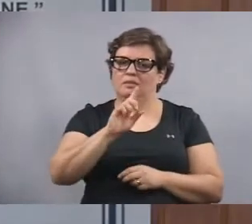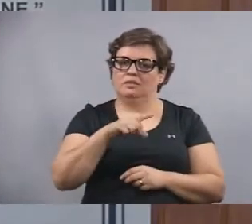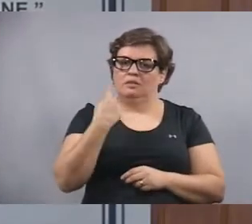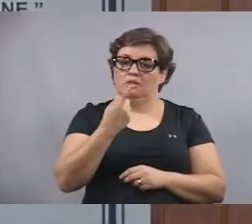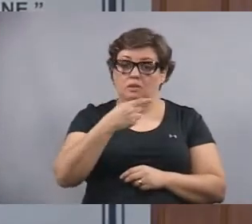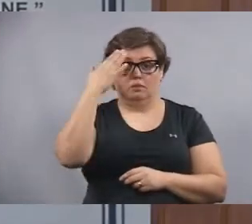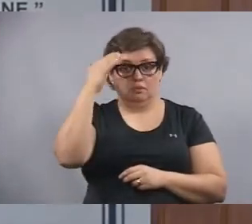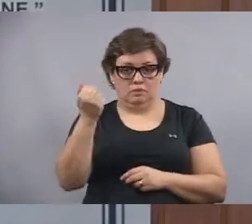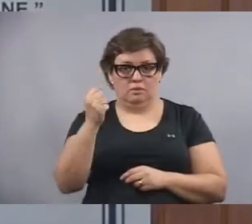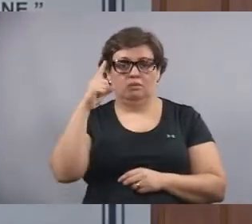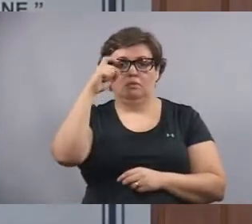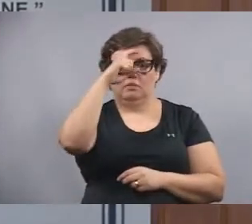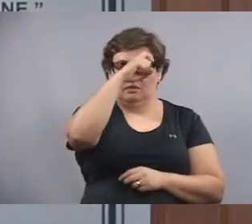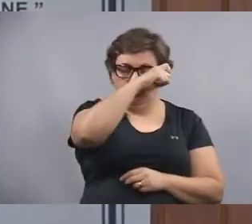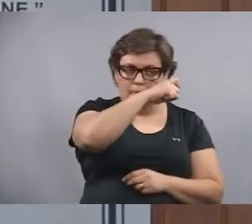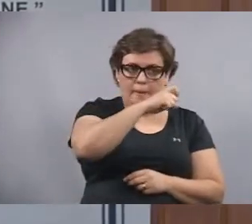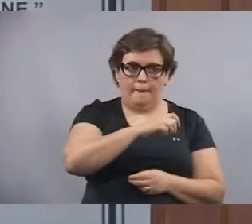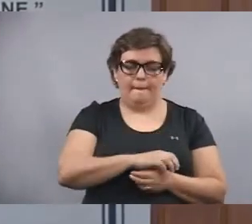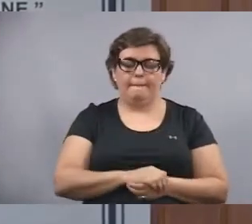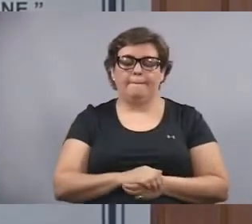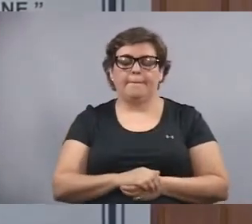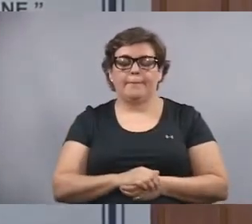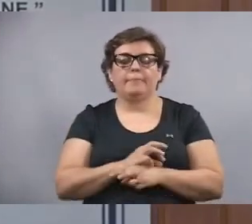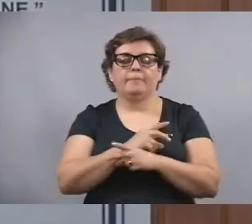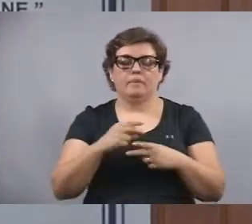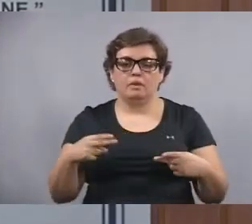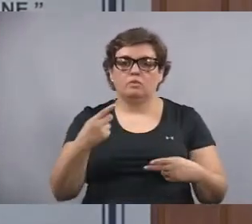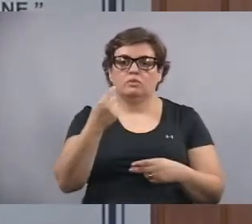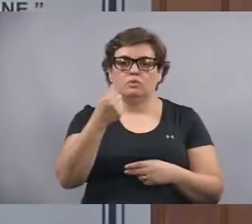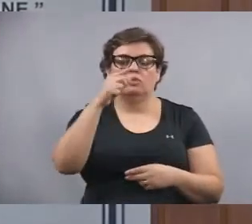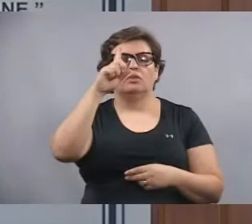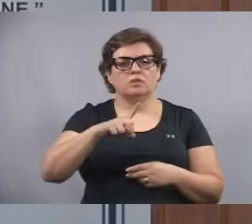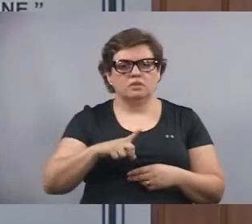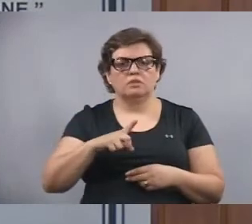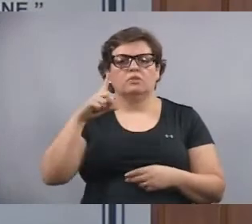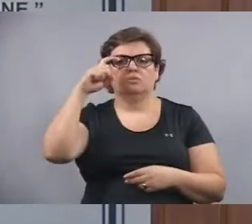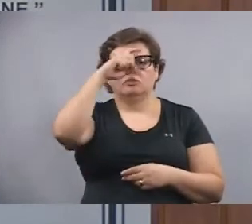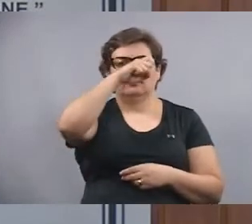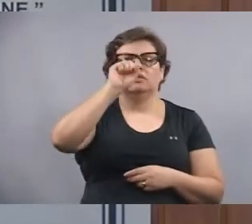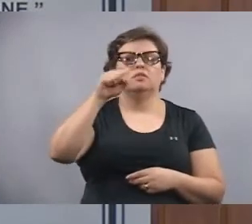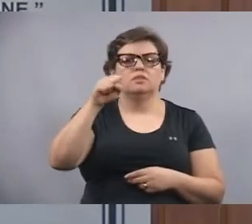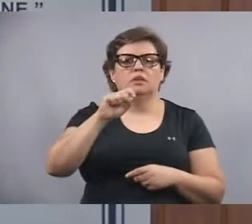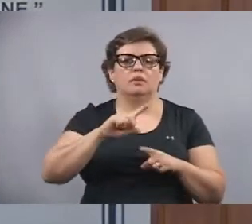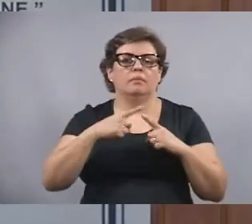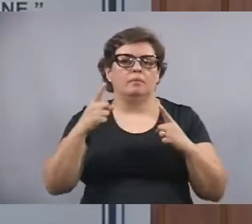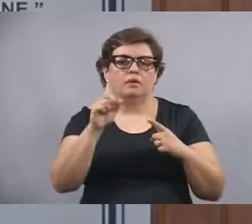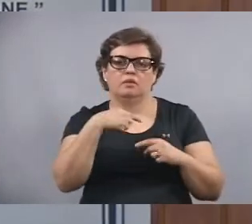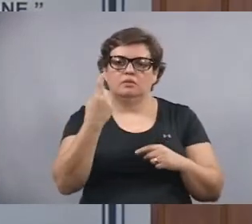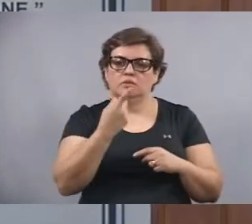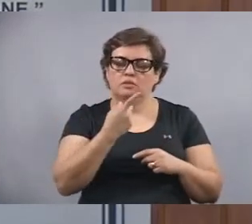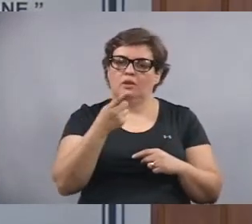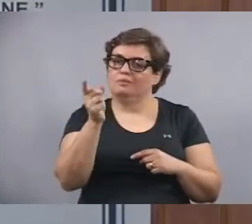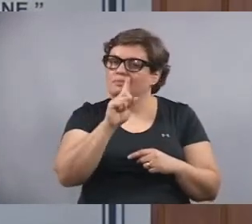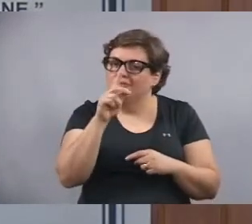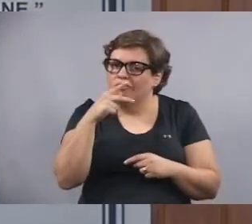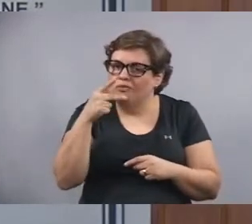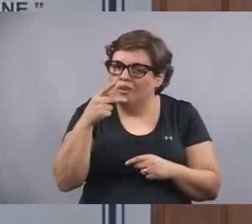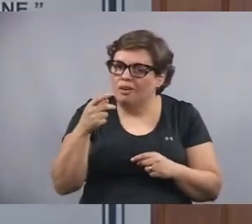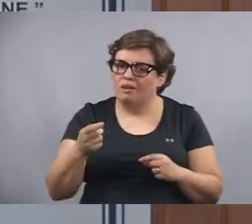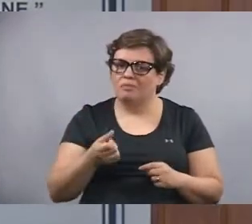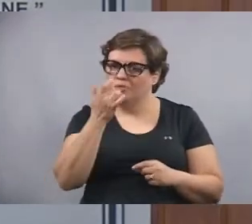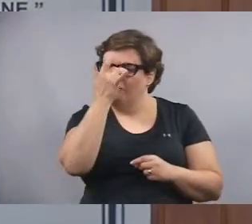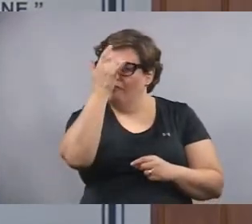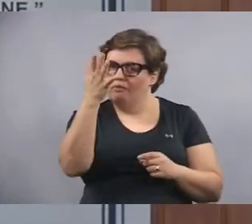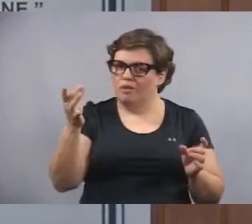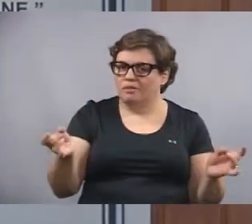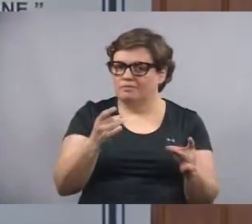da dificuldade, nós sabemos que a situação financeira é difícil, mas não foi nós que dissemos que era fácil resolver, não